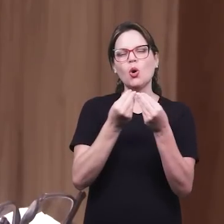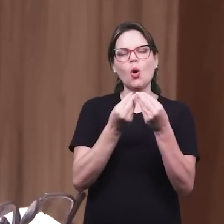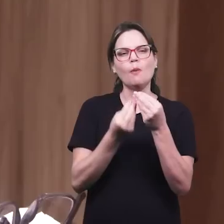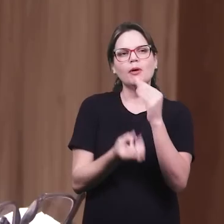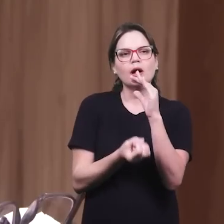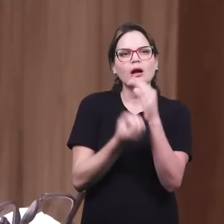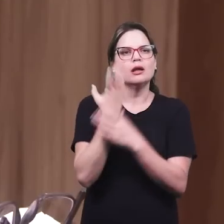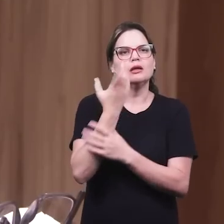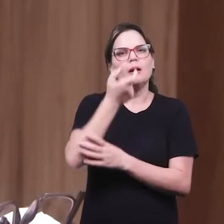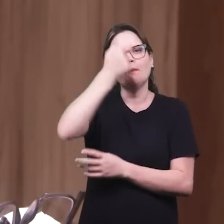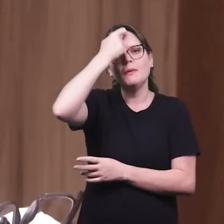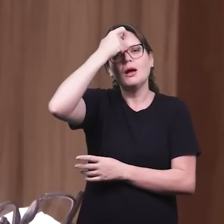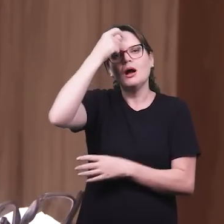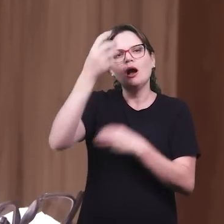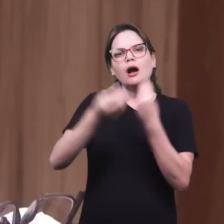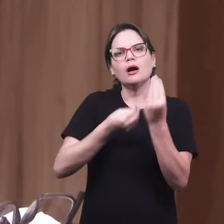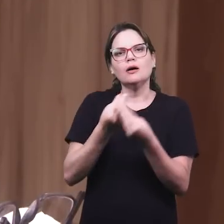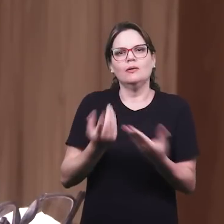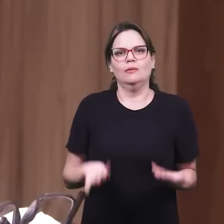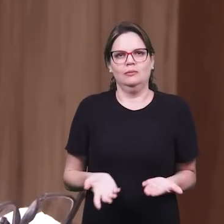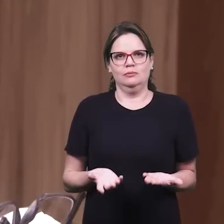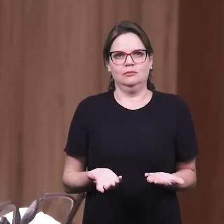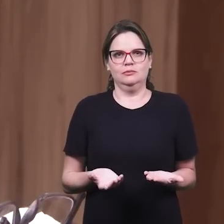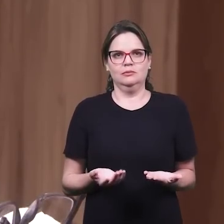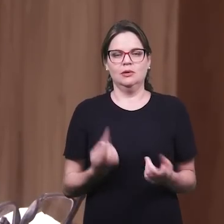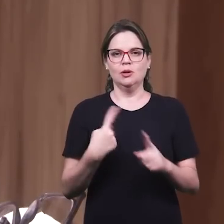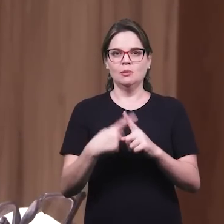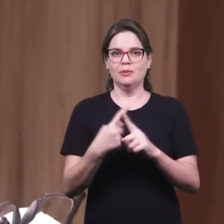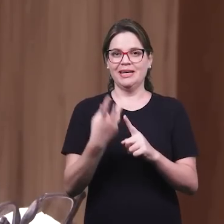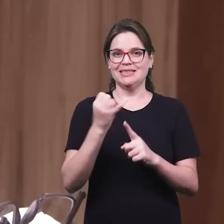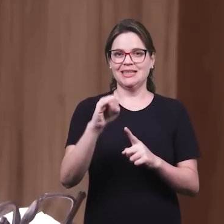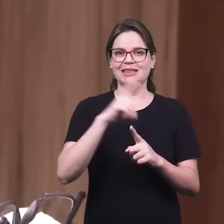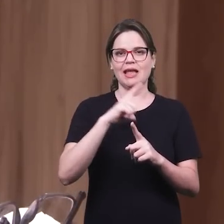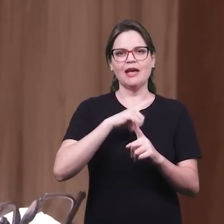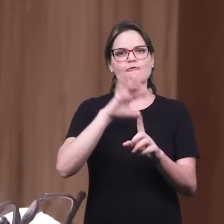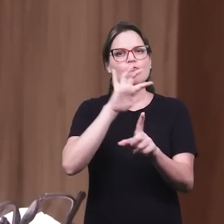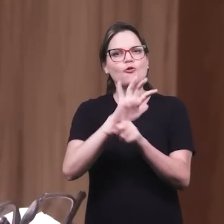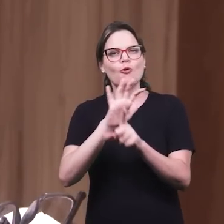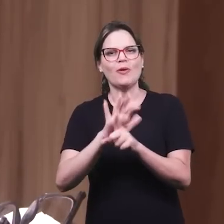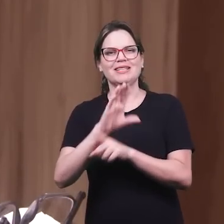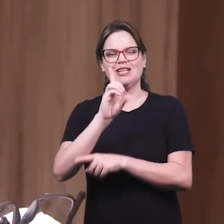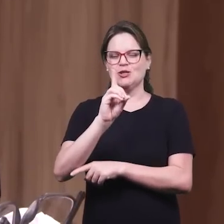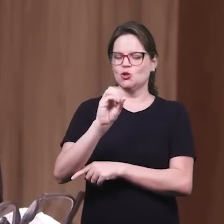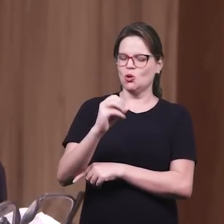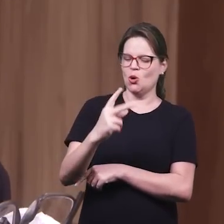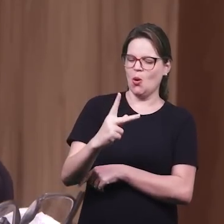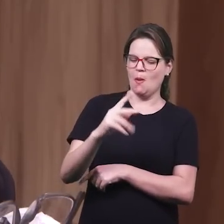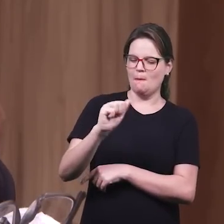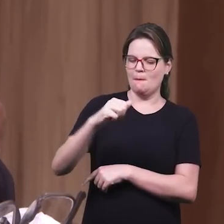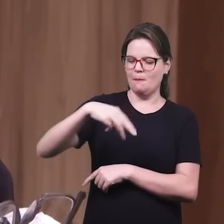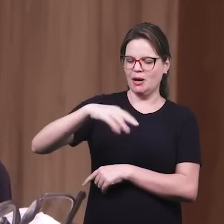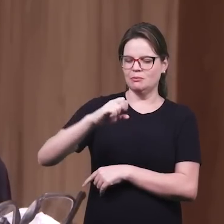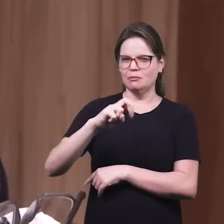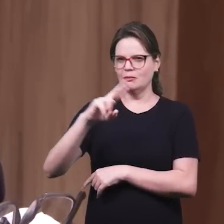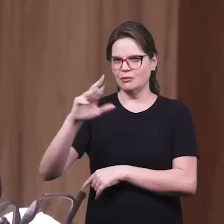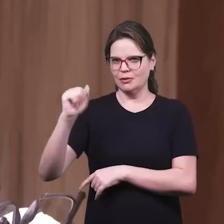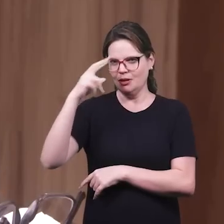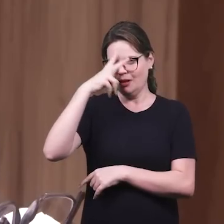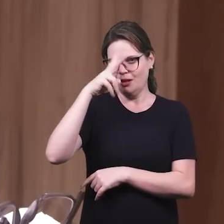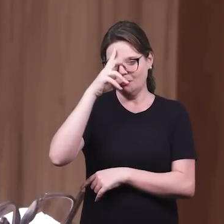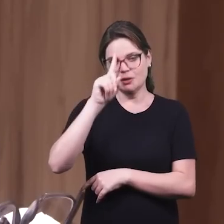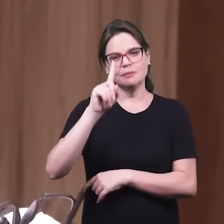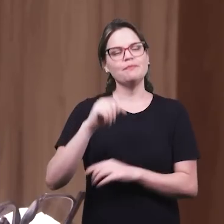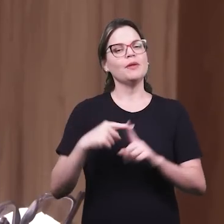memória, estimulada principalmente pela dopamina, ela é importante